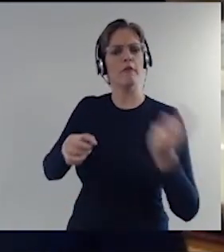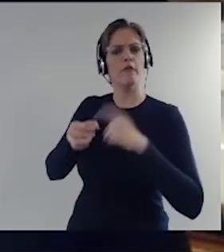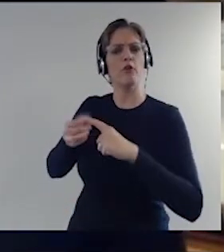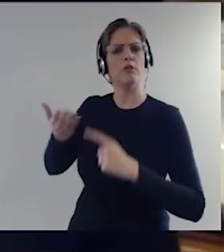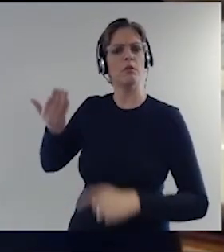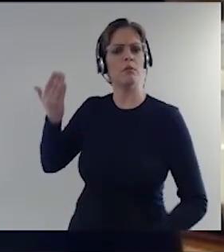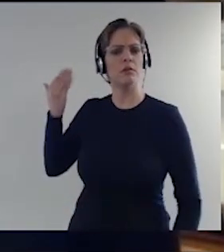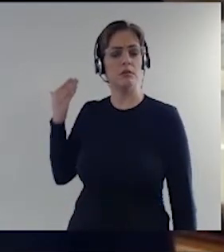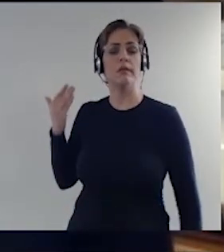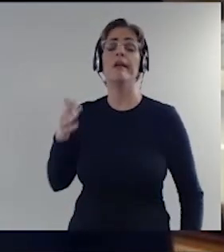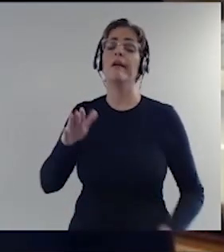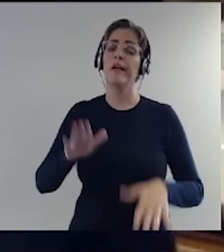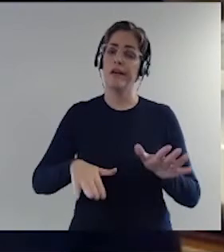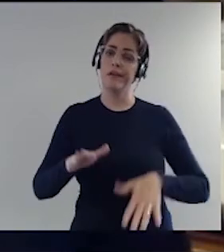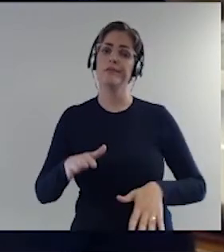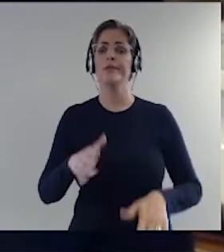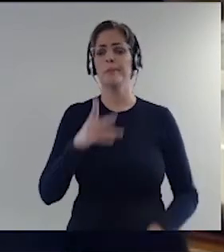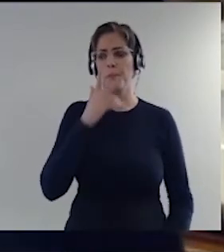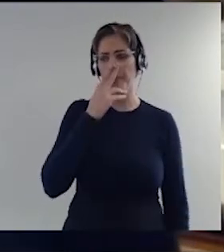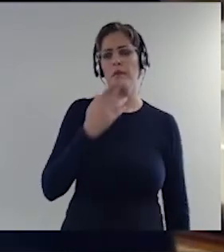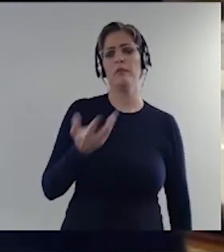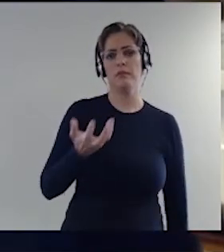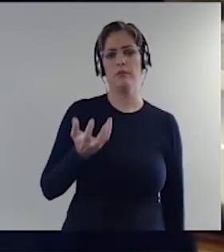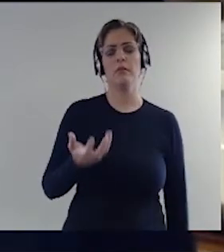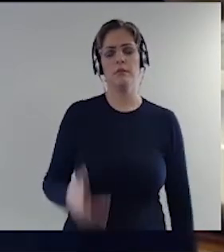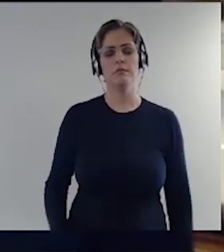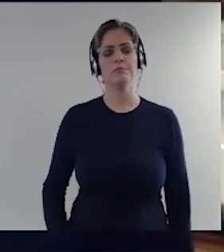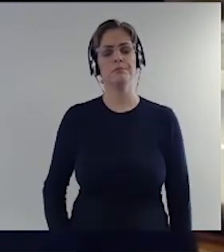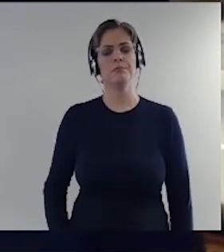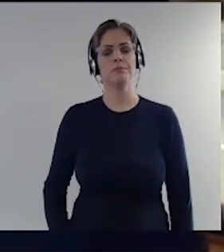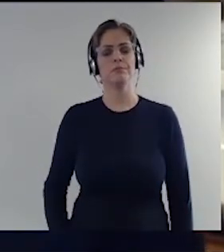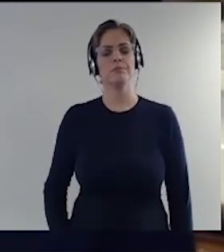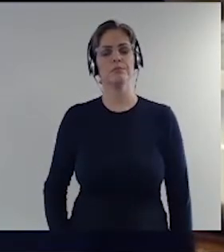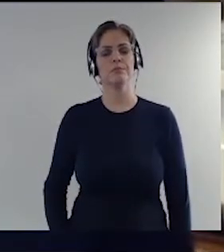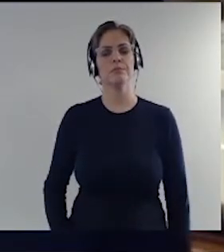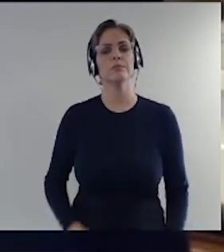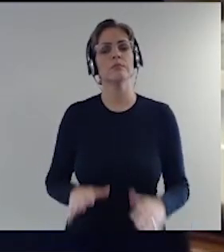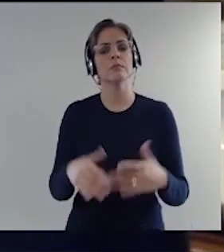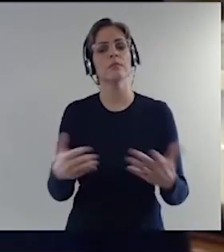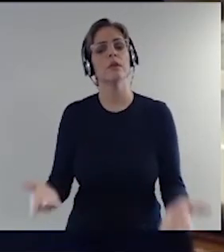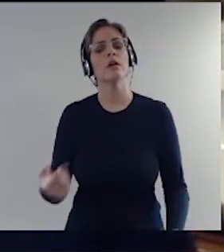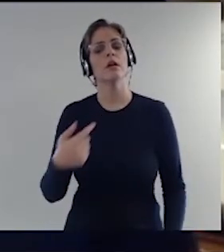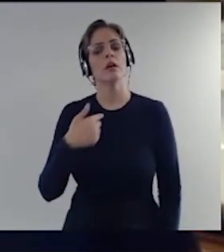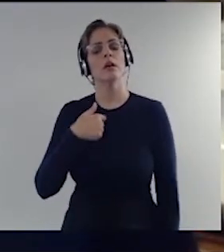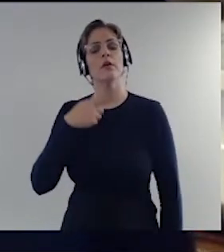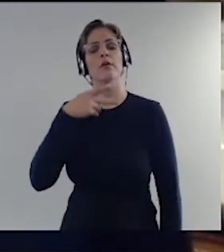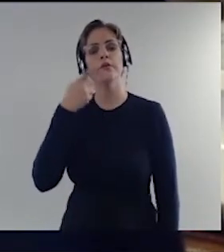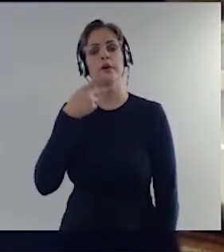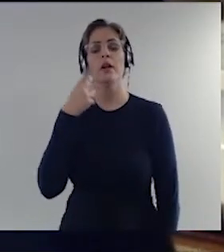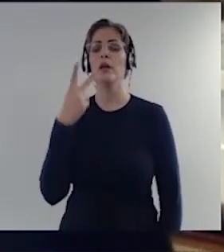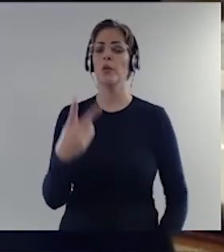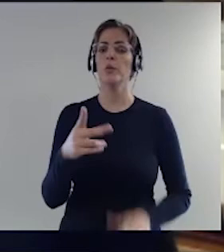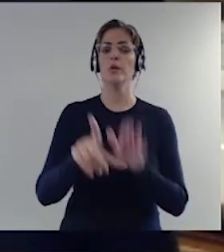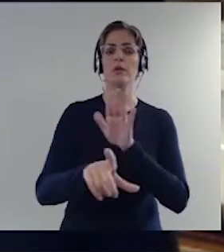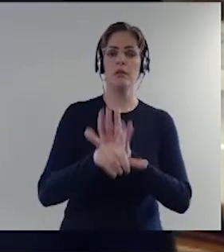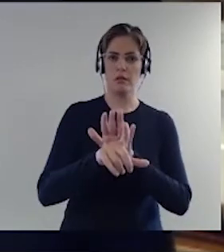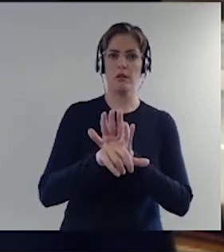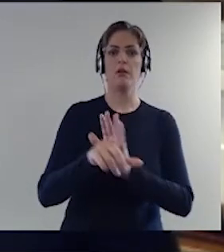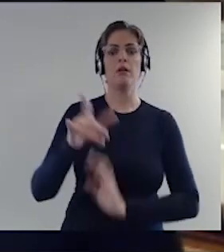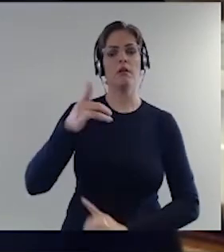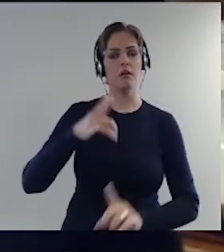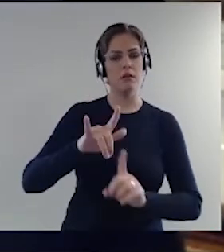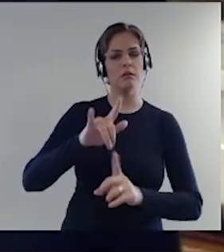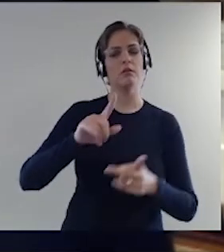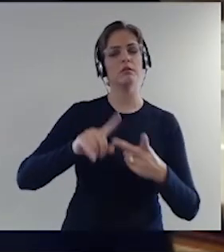às vezes se pretende andar. E aí eu exatamente fiz a referência às duas leis, a da alienação